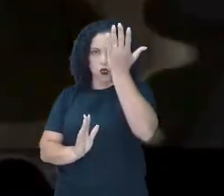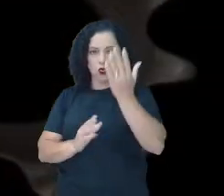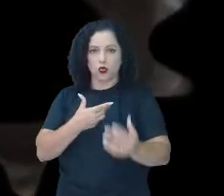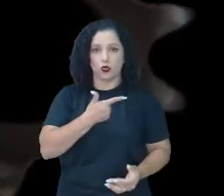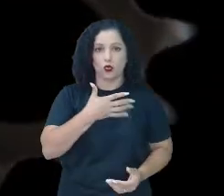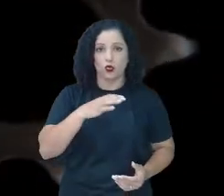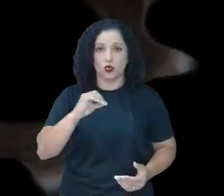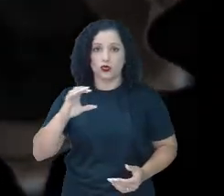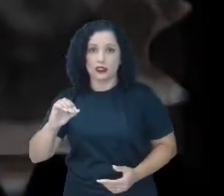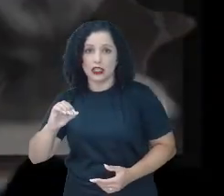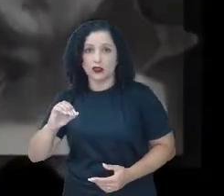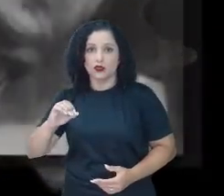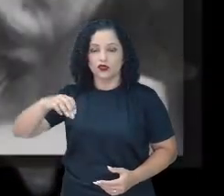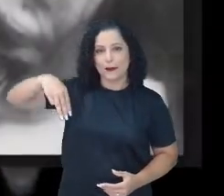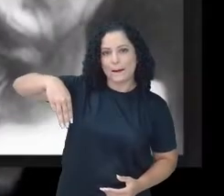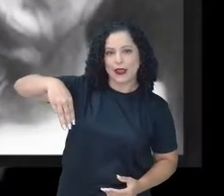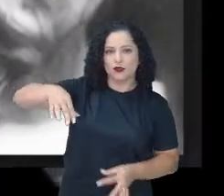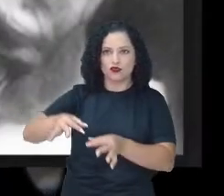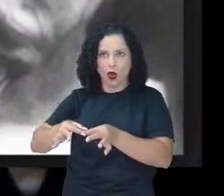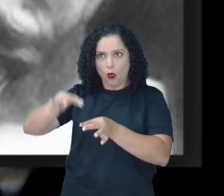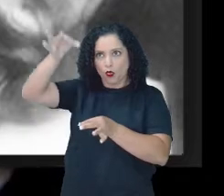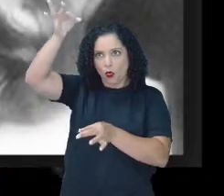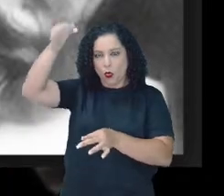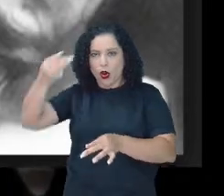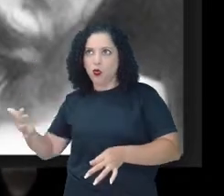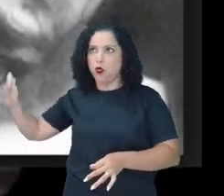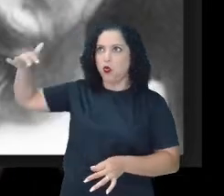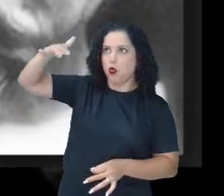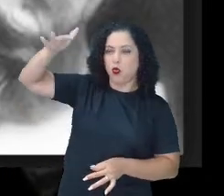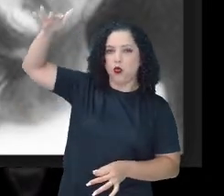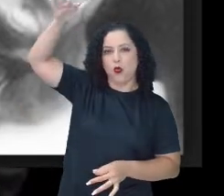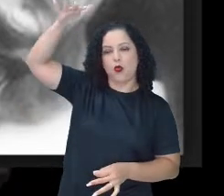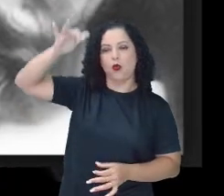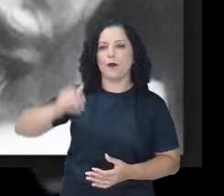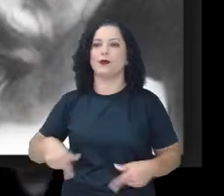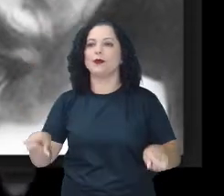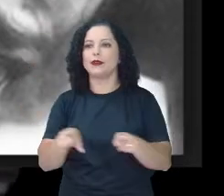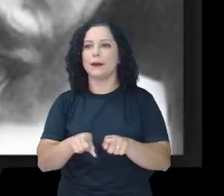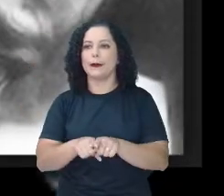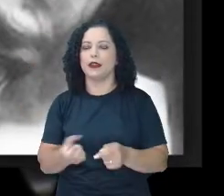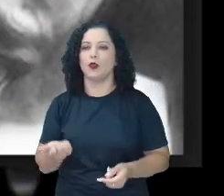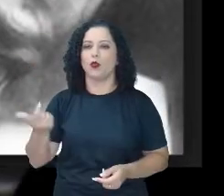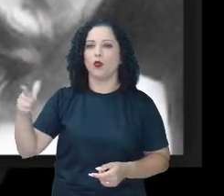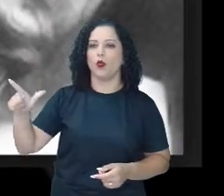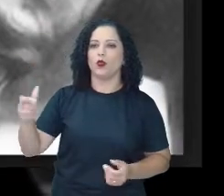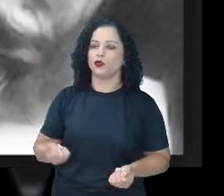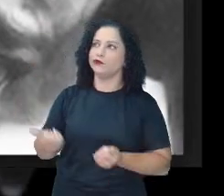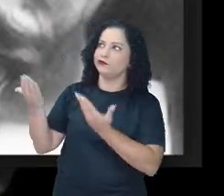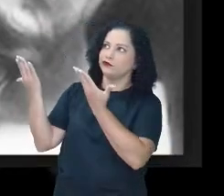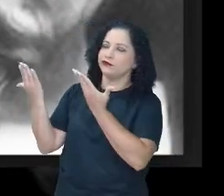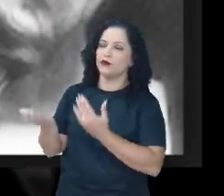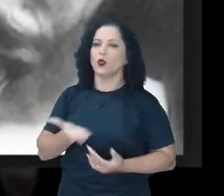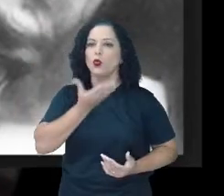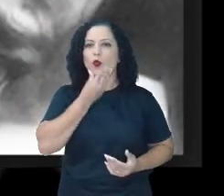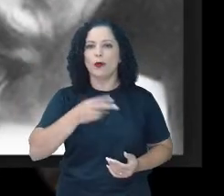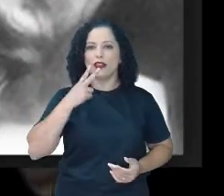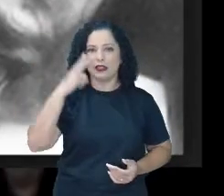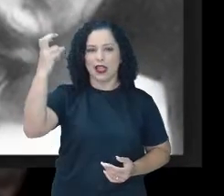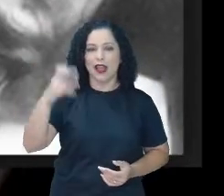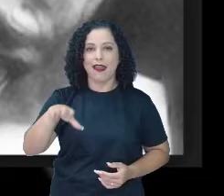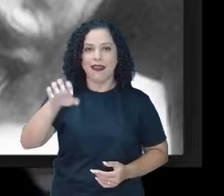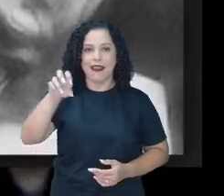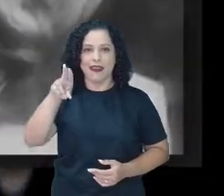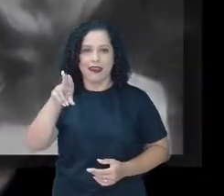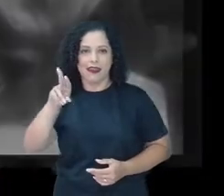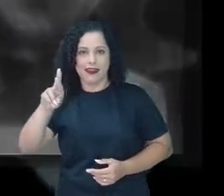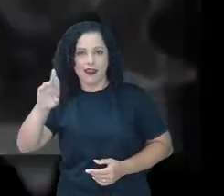pombo. Outro inventor grego famoso foi Arquimedes de Siracusa, o mesmo que saiu gritando eureka pela cidade.